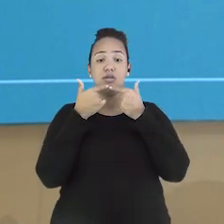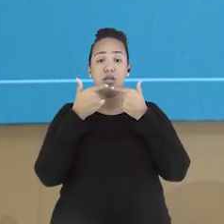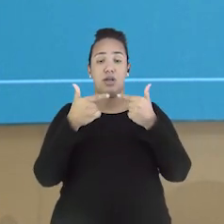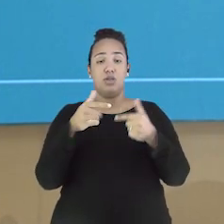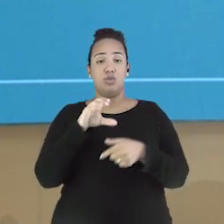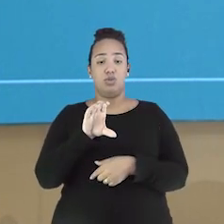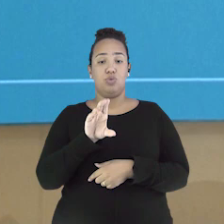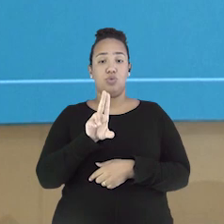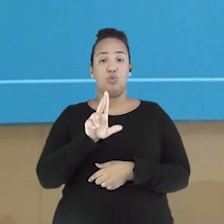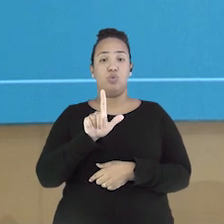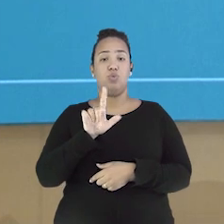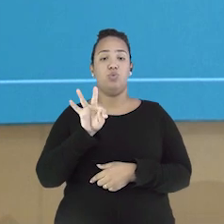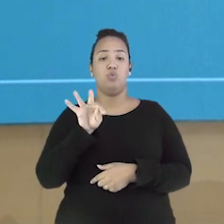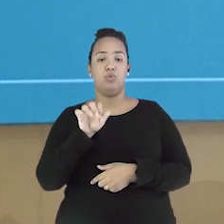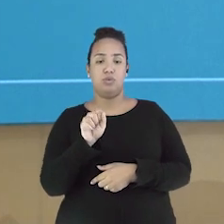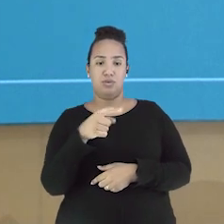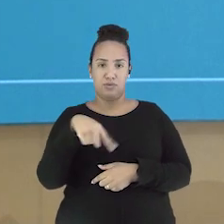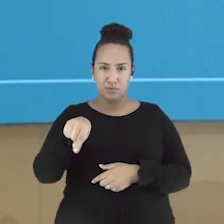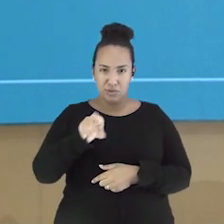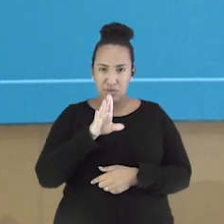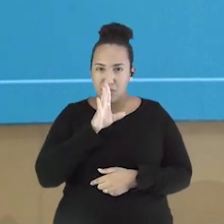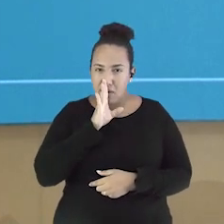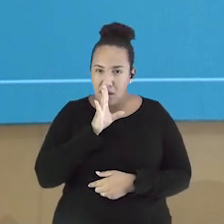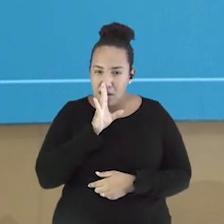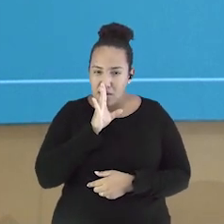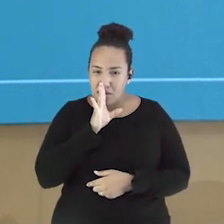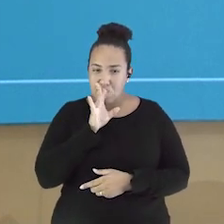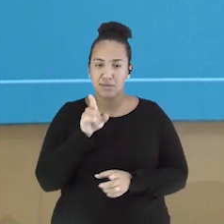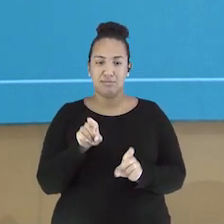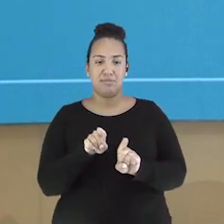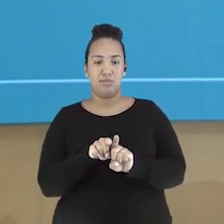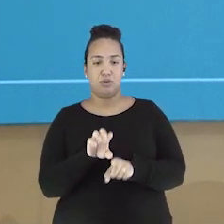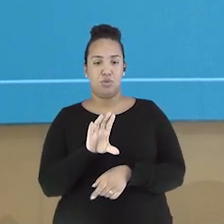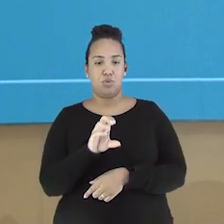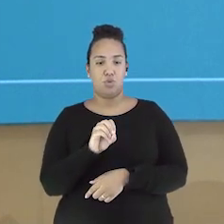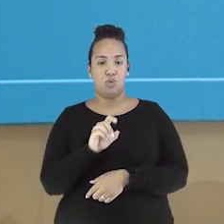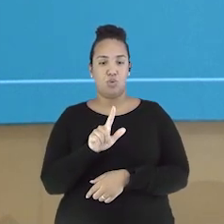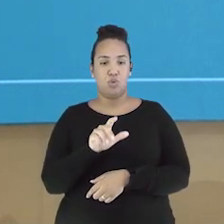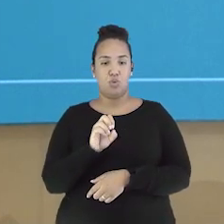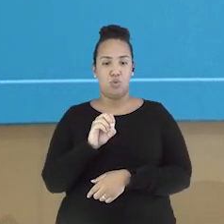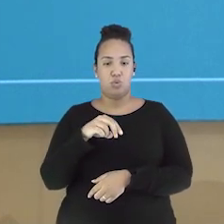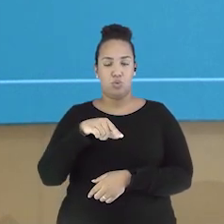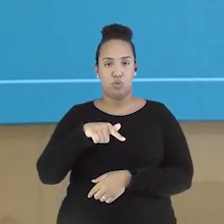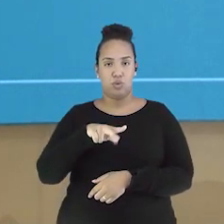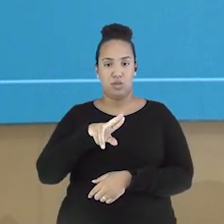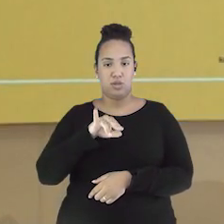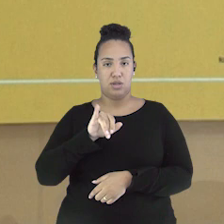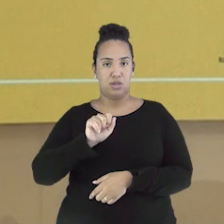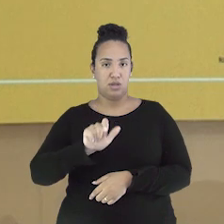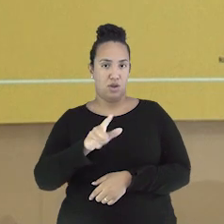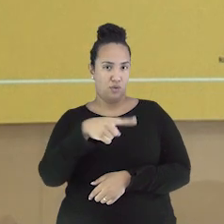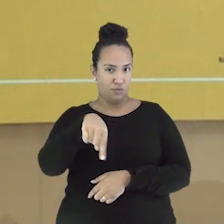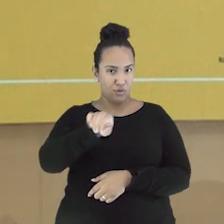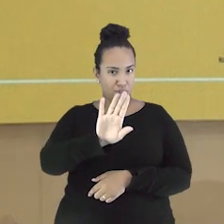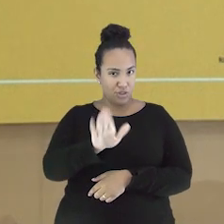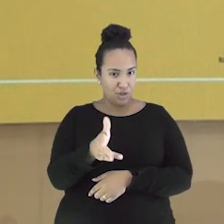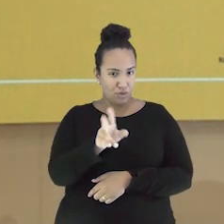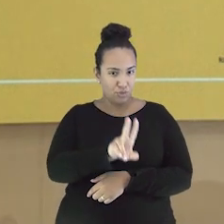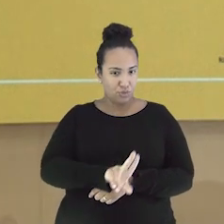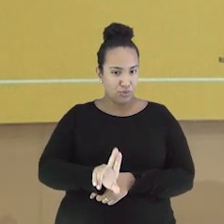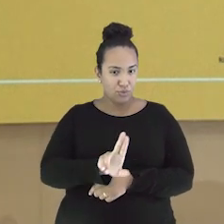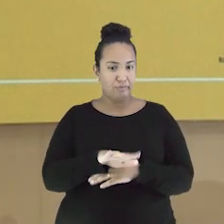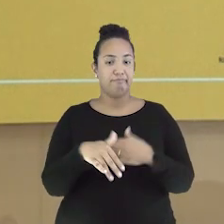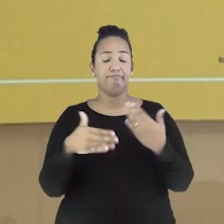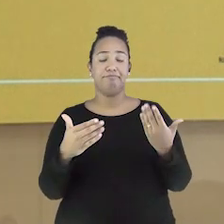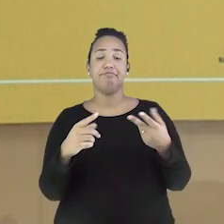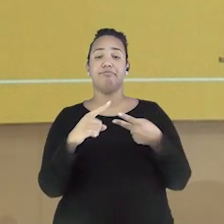culta do português. Você já ouviu falar dela? E da língua coloquial? Você já fez uso dela? Tanto a língua culta